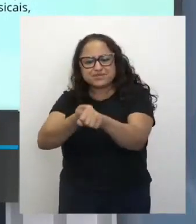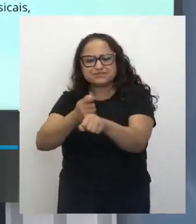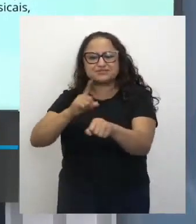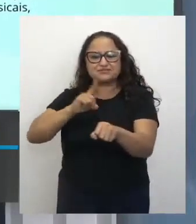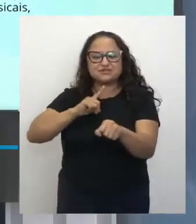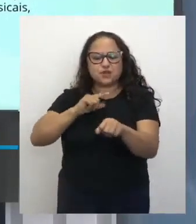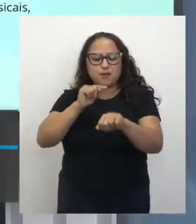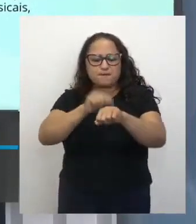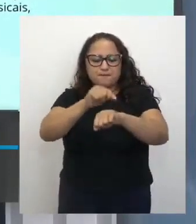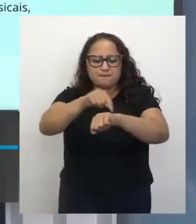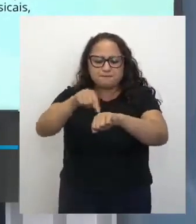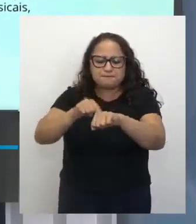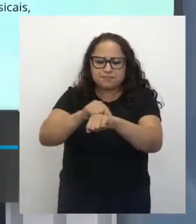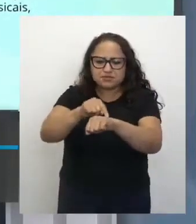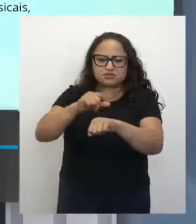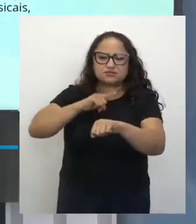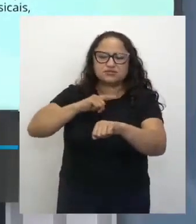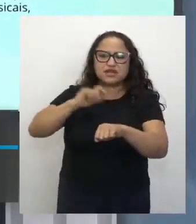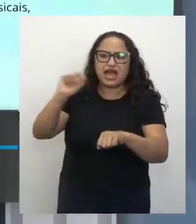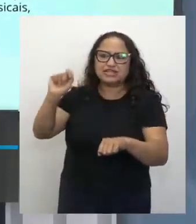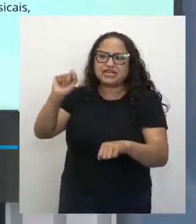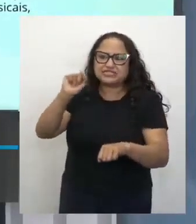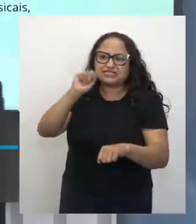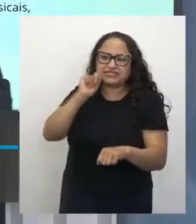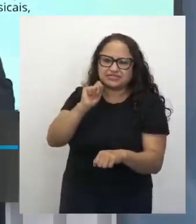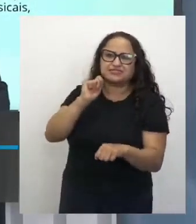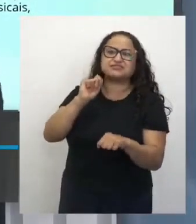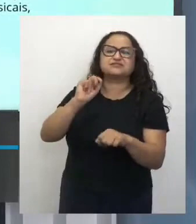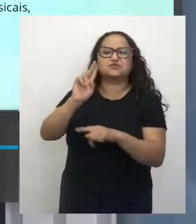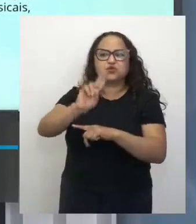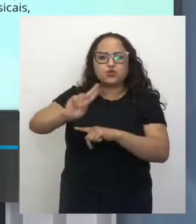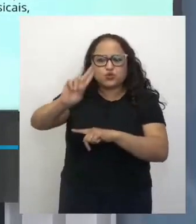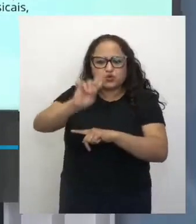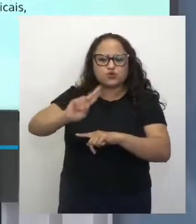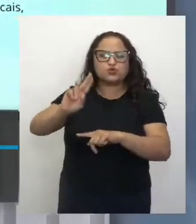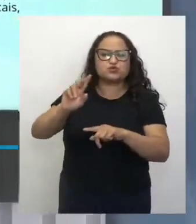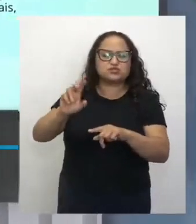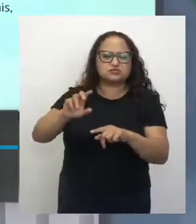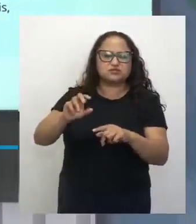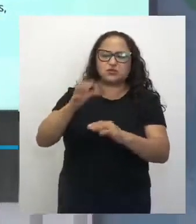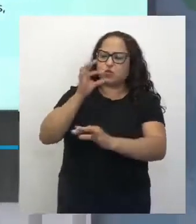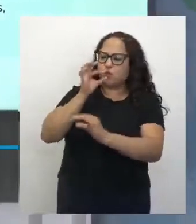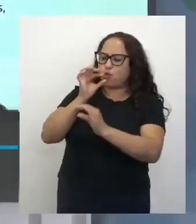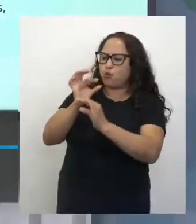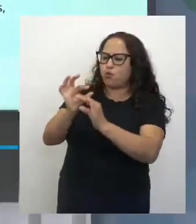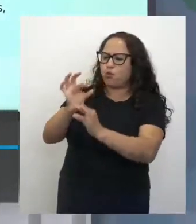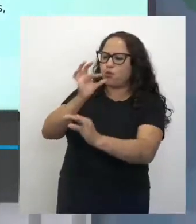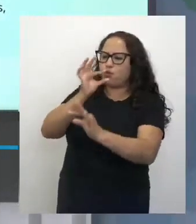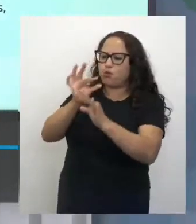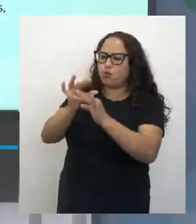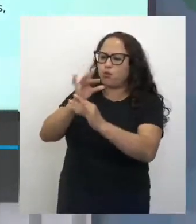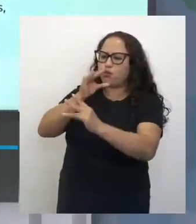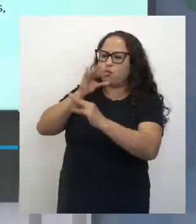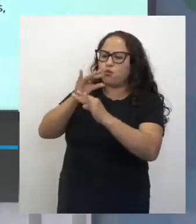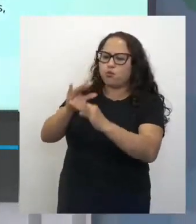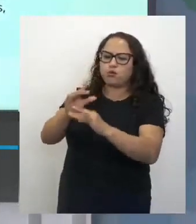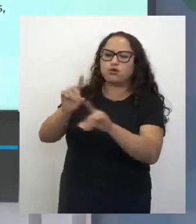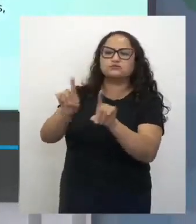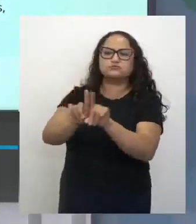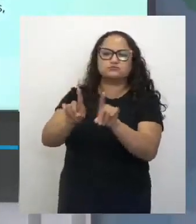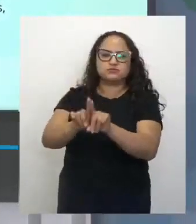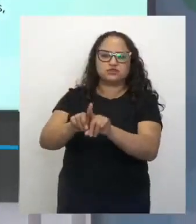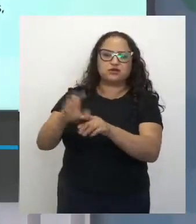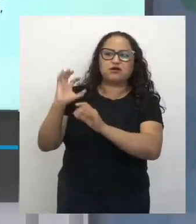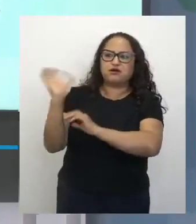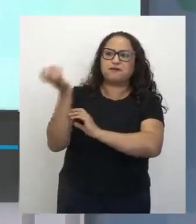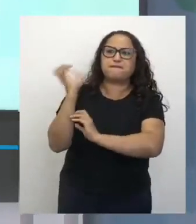E transformam então a cenoura numa flauta, né? Uma abóbora, né? Num chocalho, enfim, tá? Então